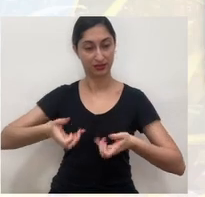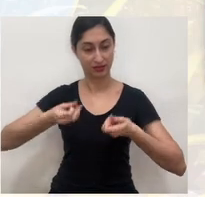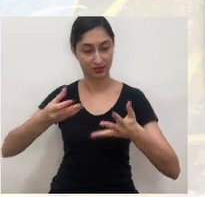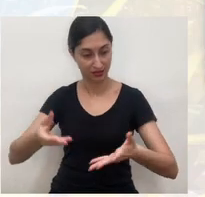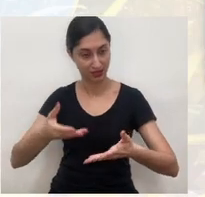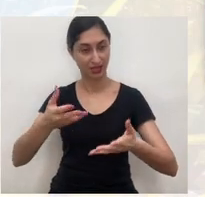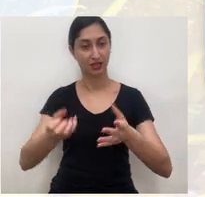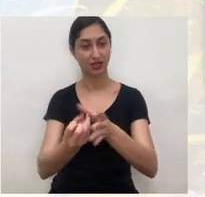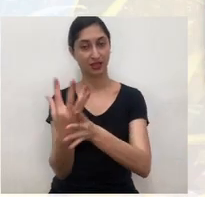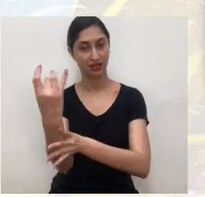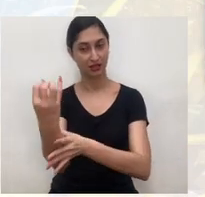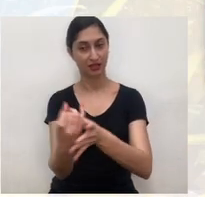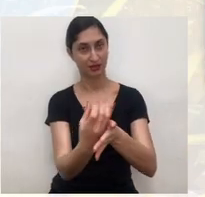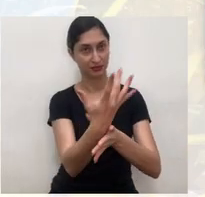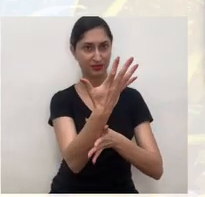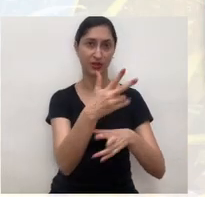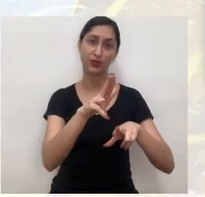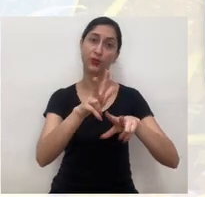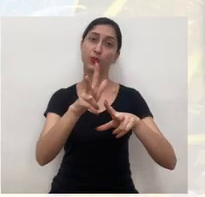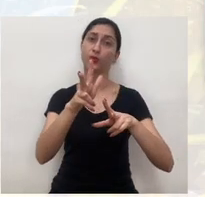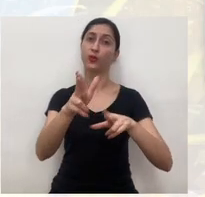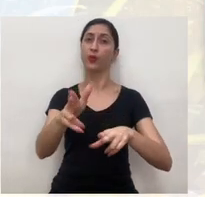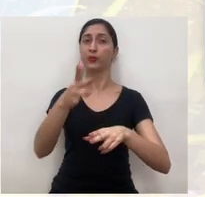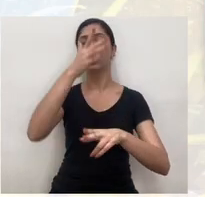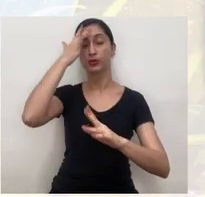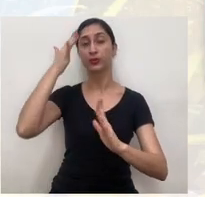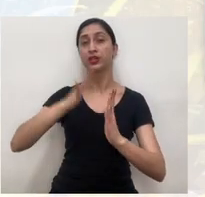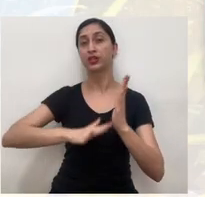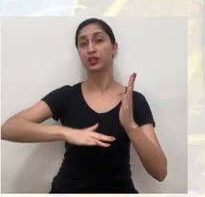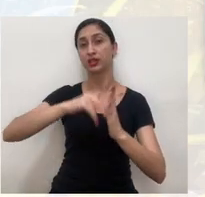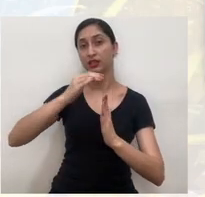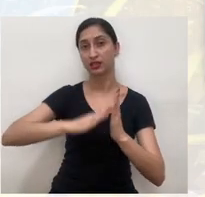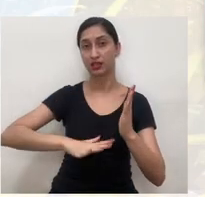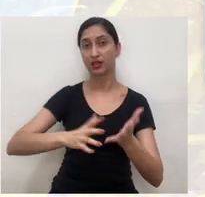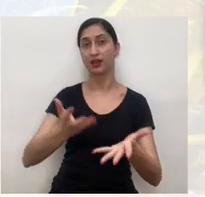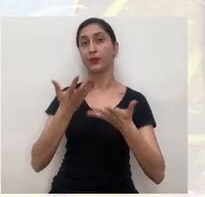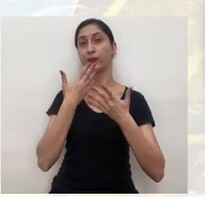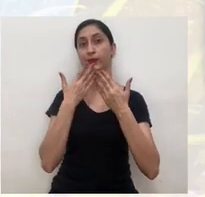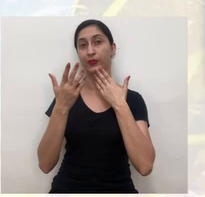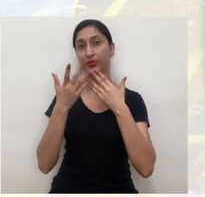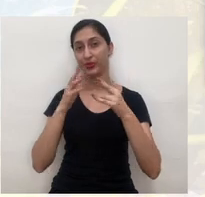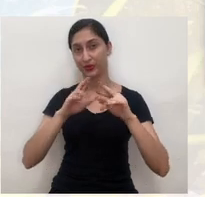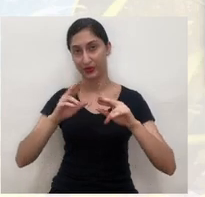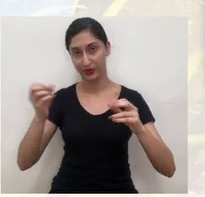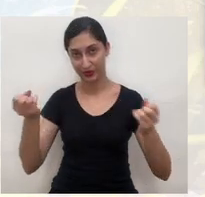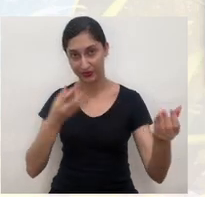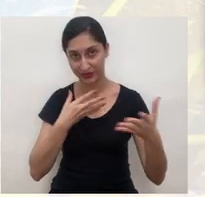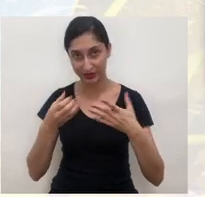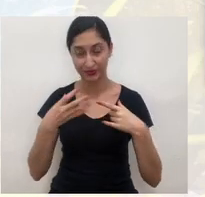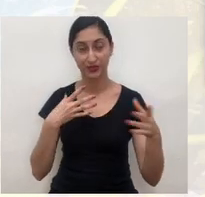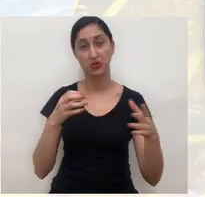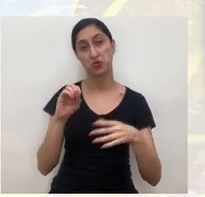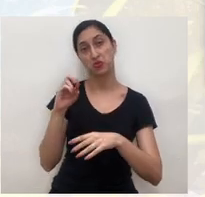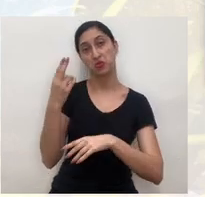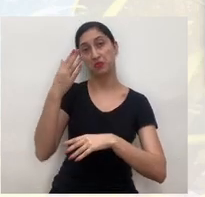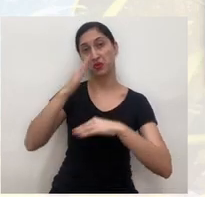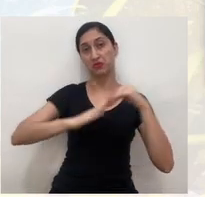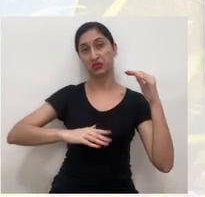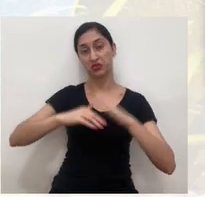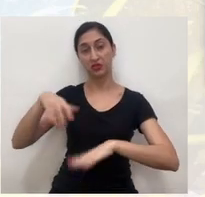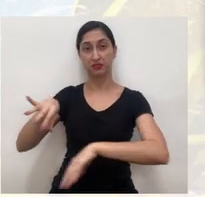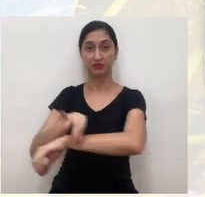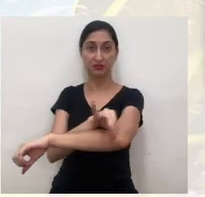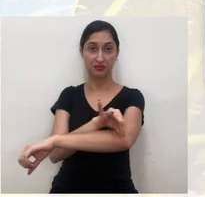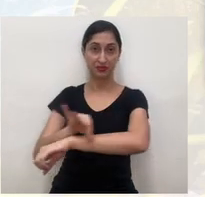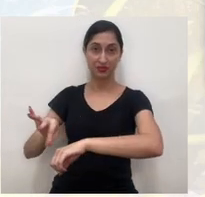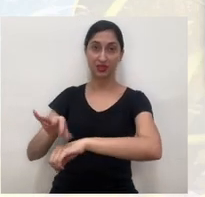um pintor que procura novas cores ou um arquiteto que procura novos materiais para usar nos seus